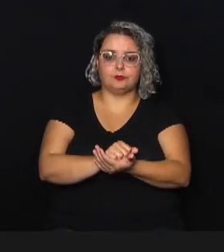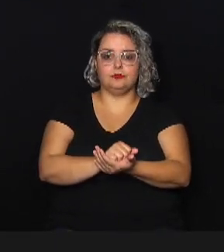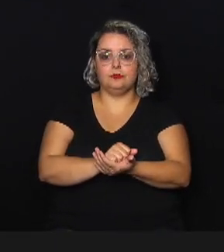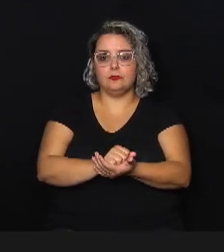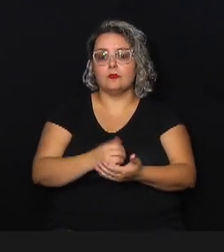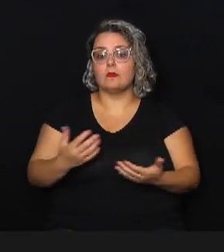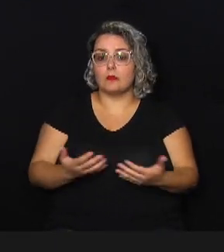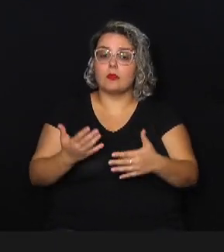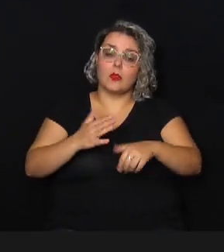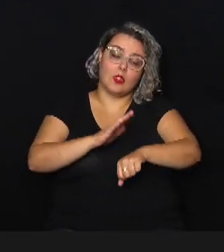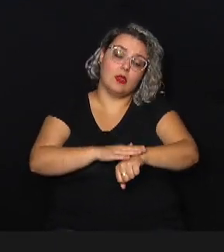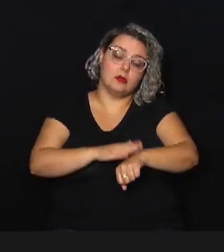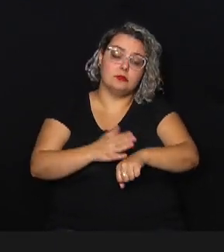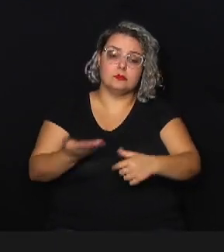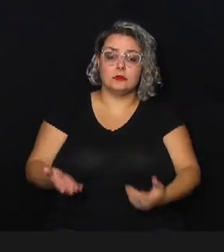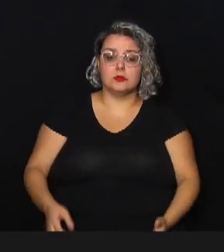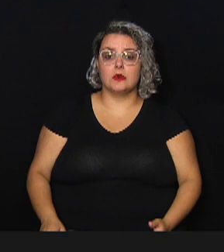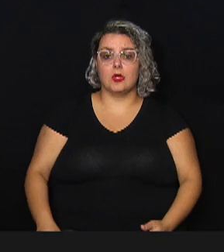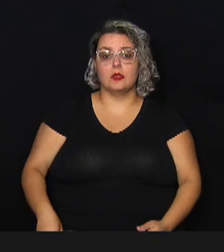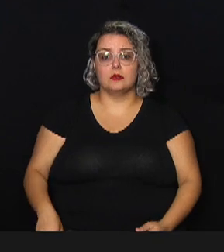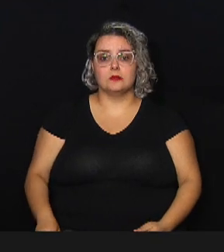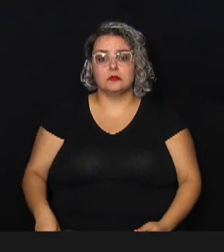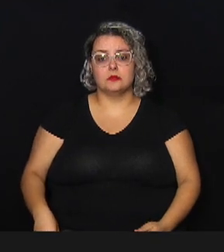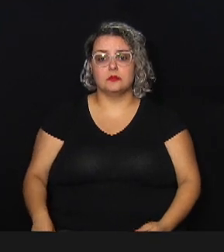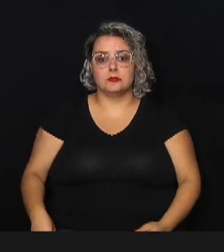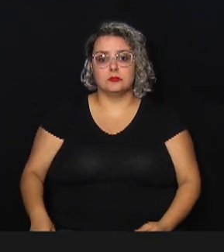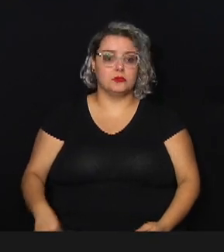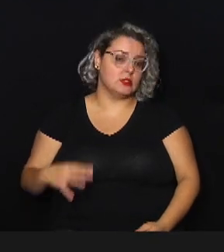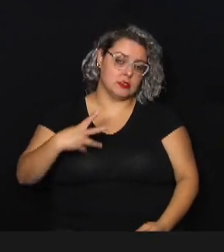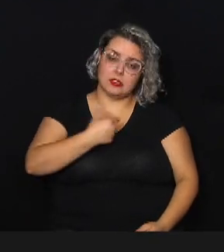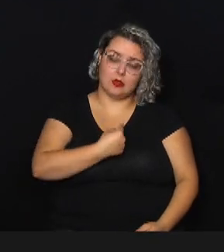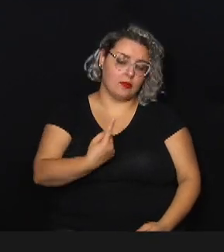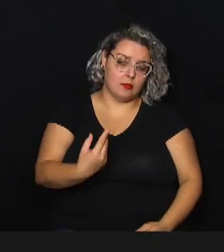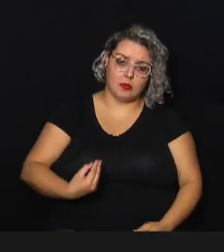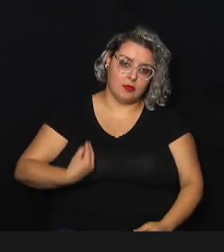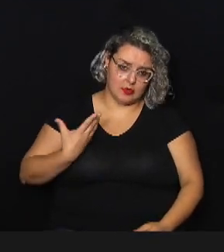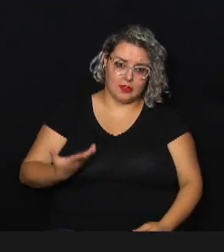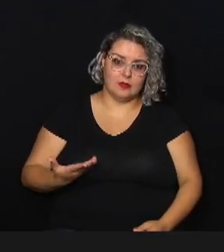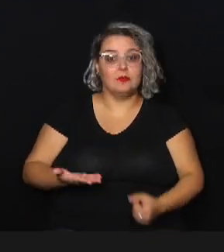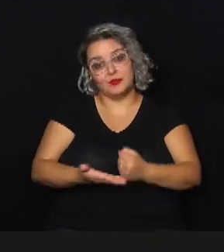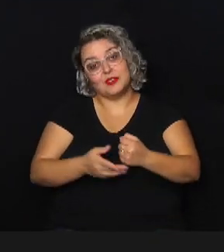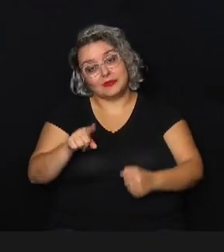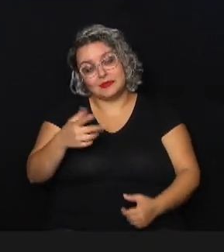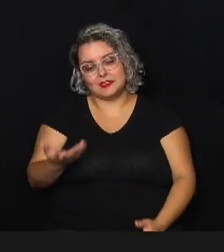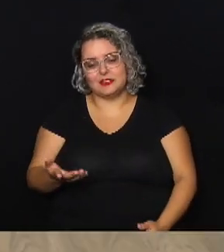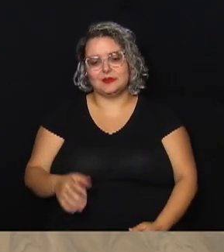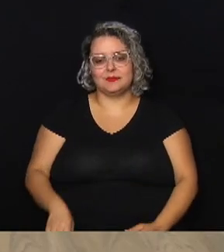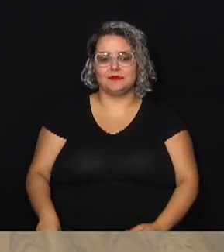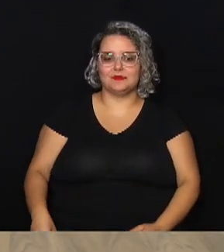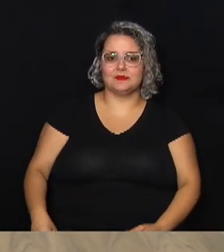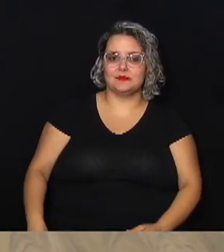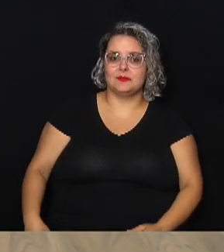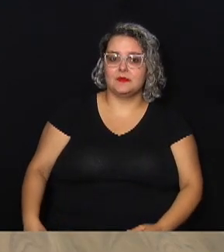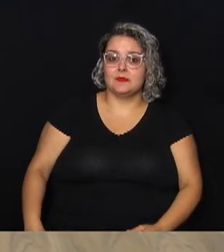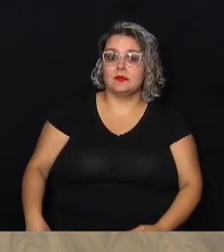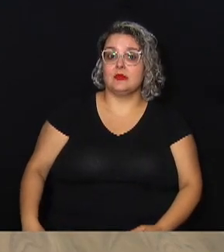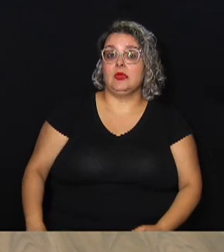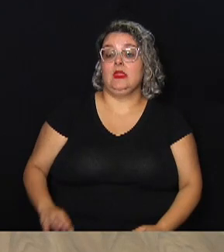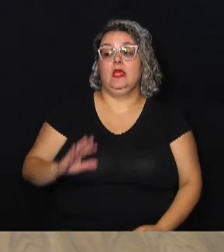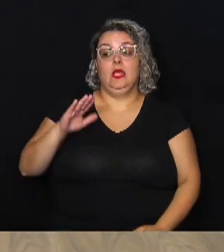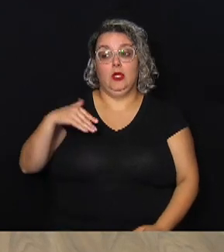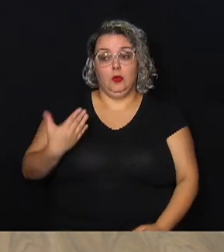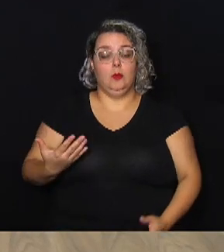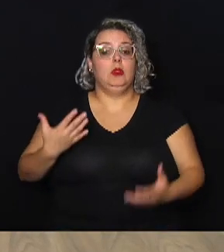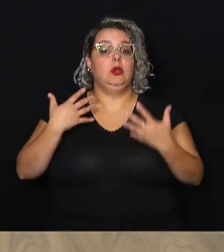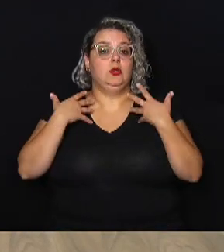ato de salvar uma vida. É basicamente isso. E assim que a pessoa já